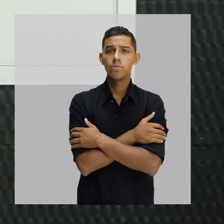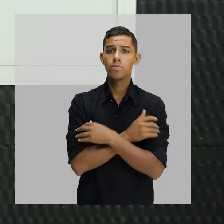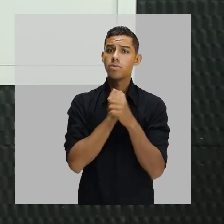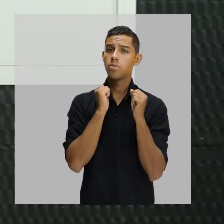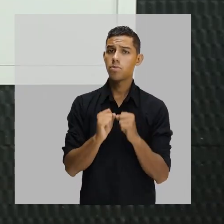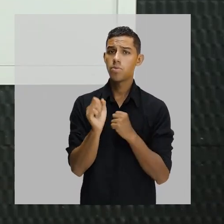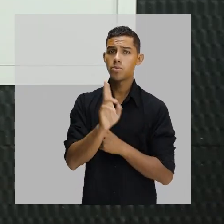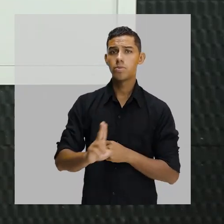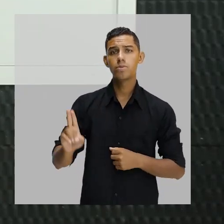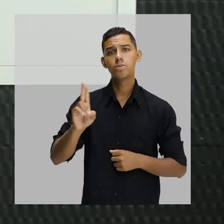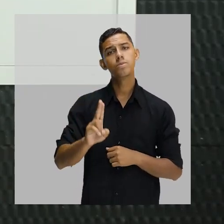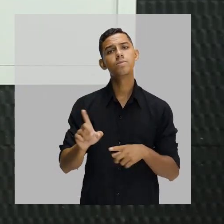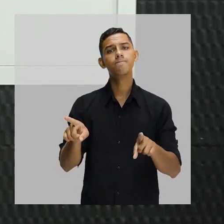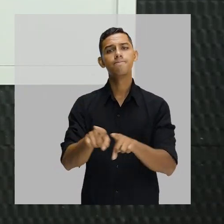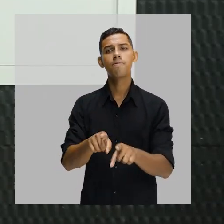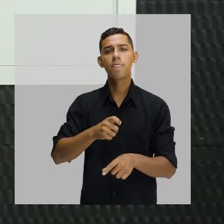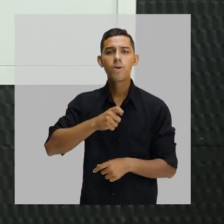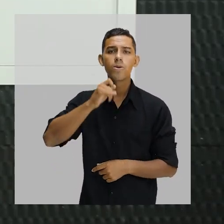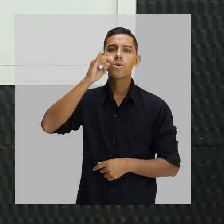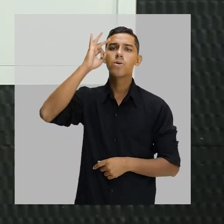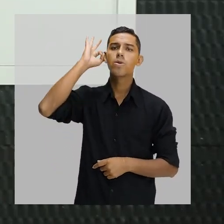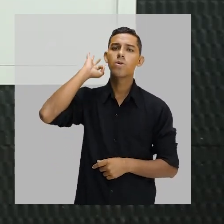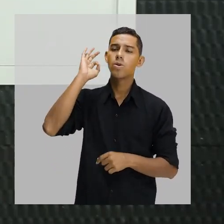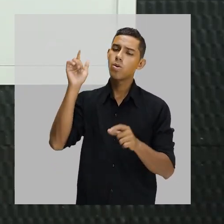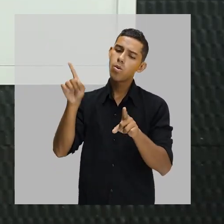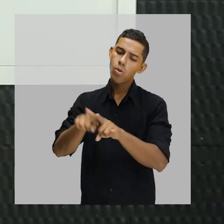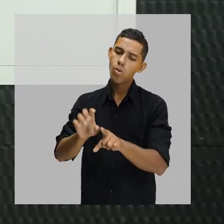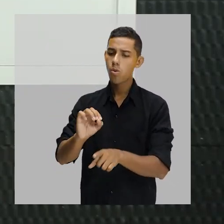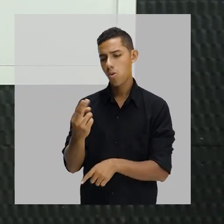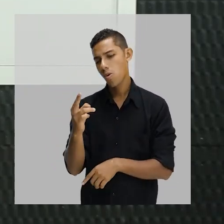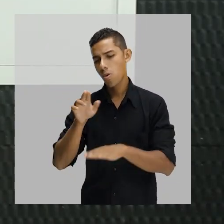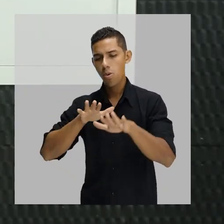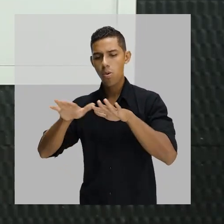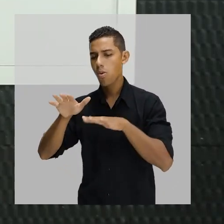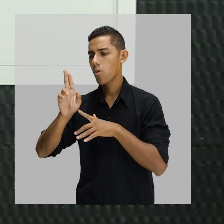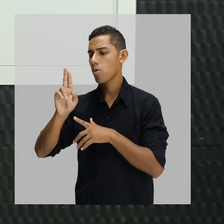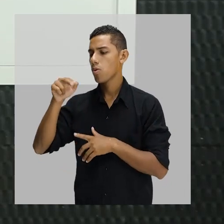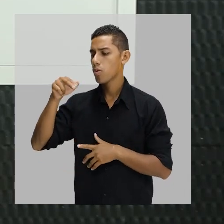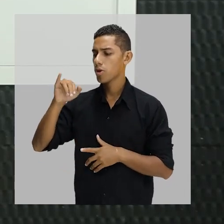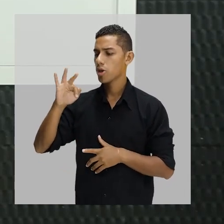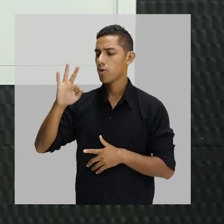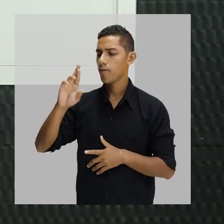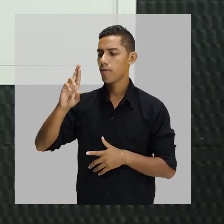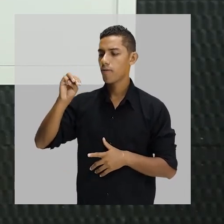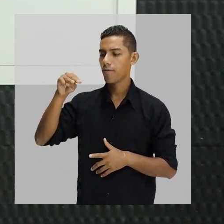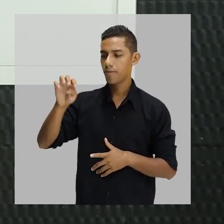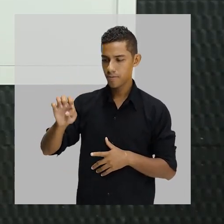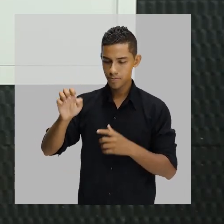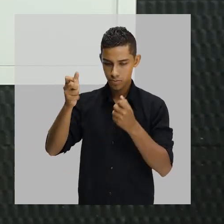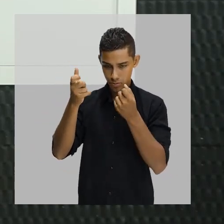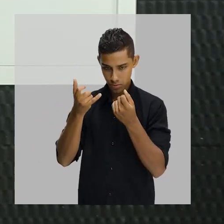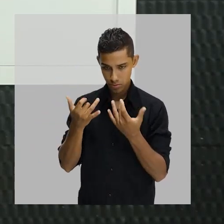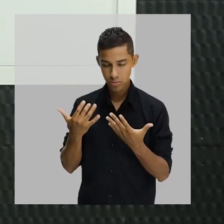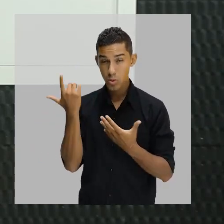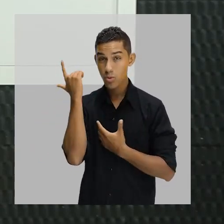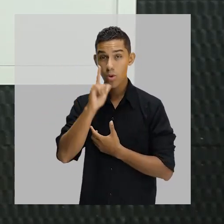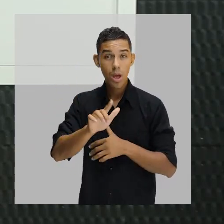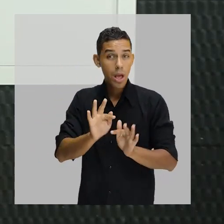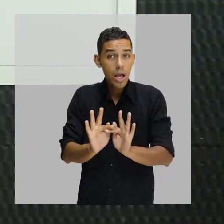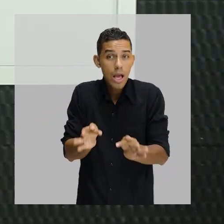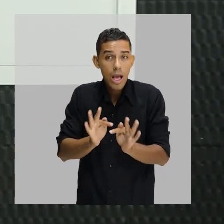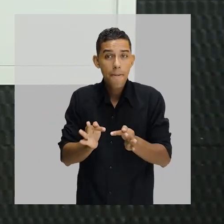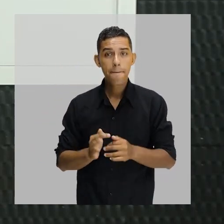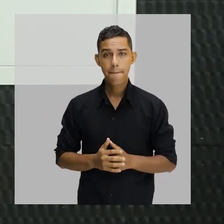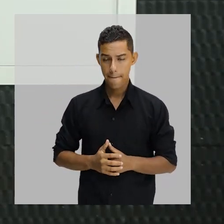fazer utilizando a velocidade, ou eu posso utilizar a função, não é, do movimento uniforme. Tá ok? Vamos ver como é bem simples?